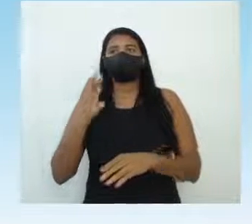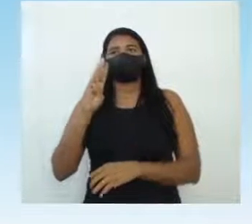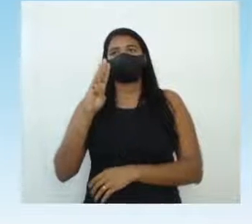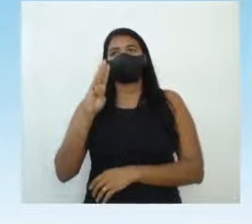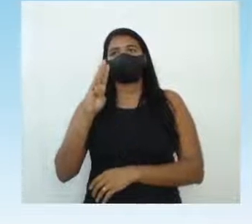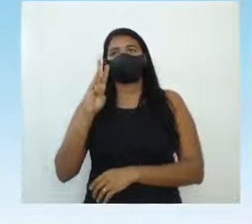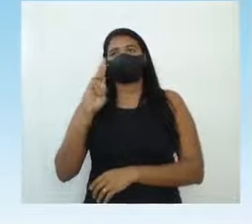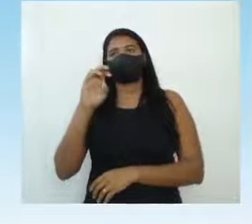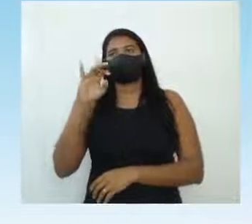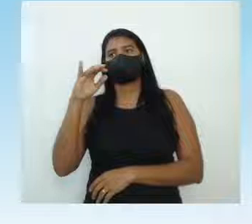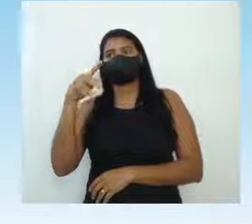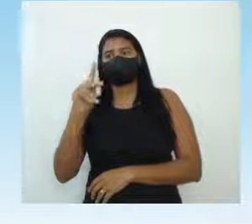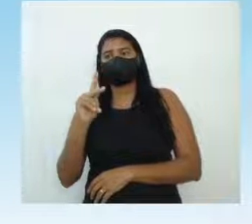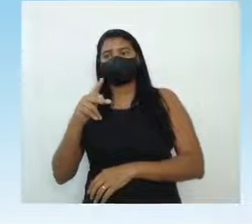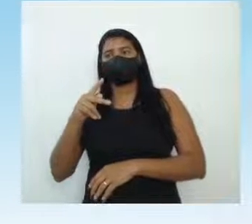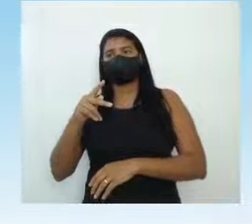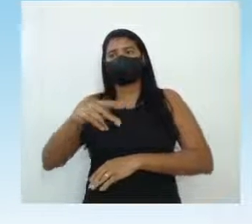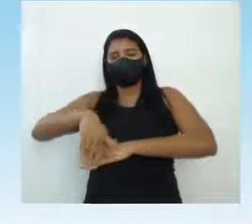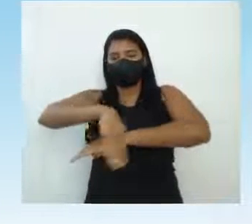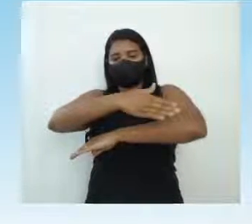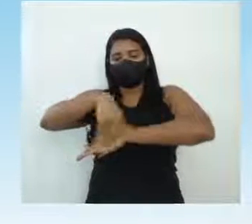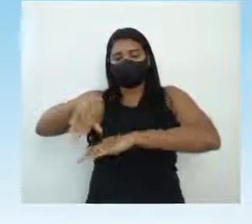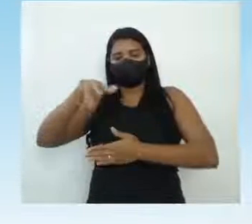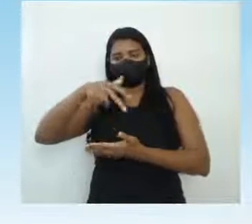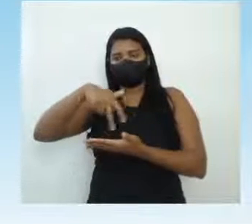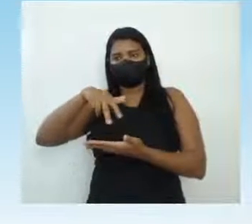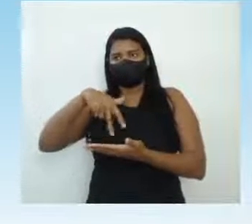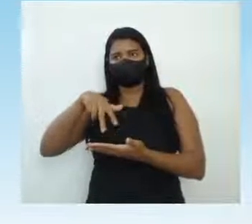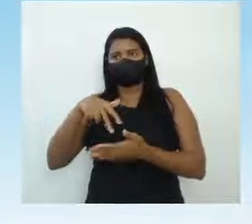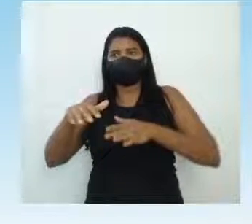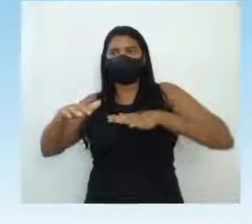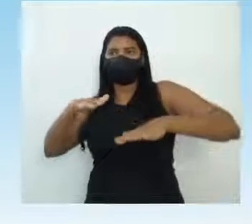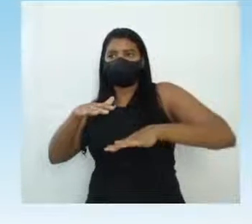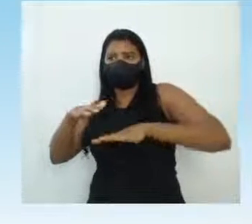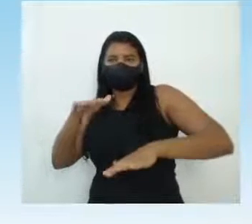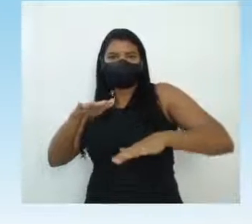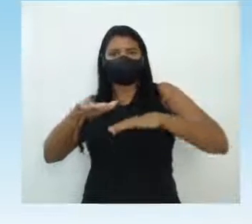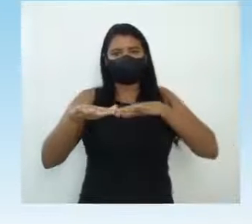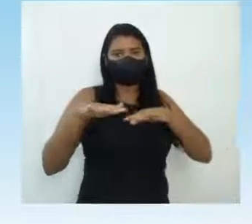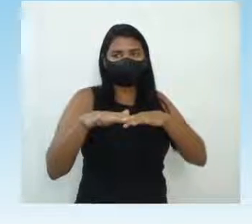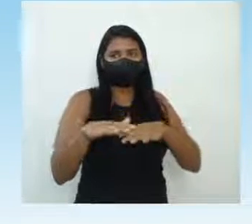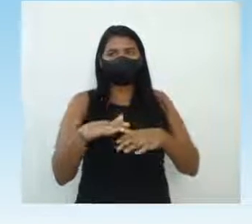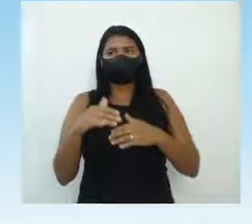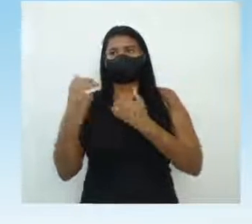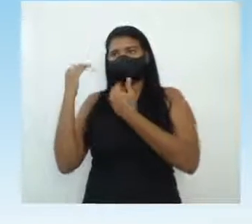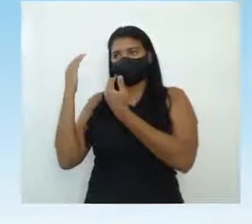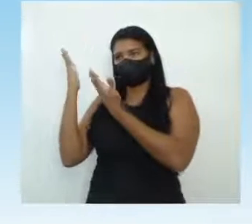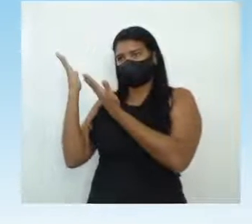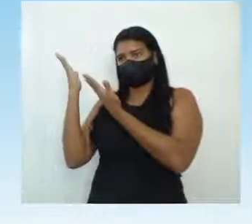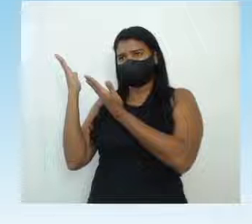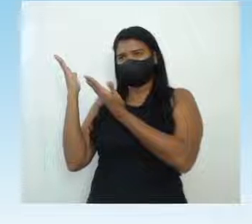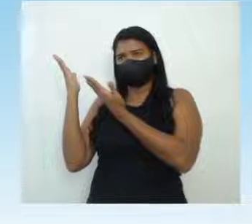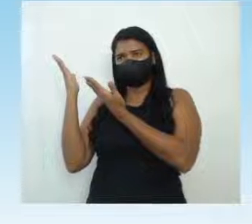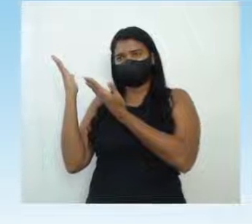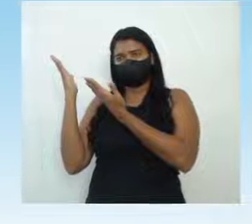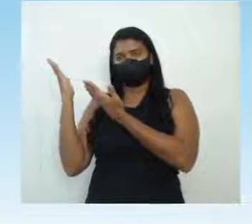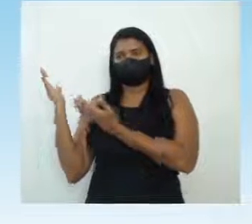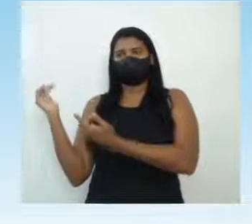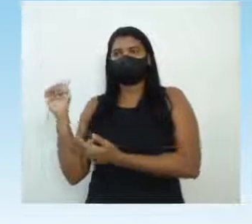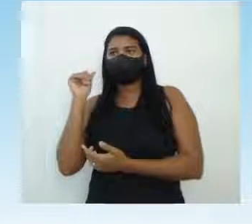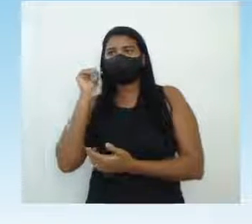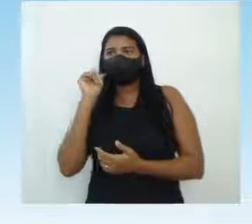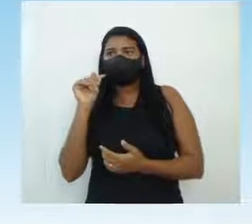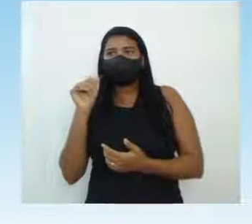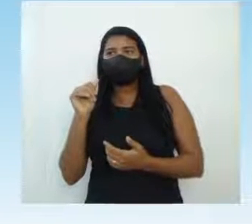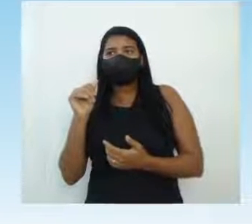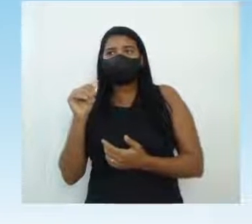que é a dança de rua, que faz parte do movimento hip hop, né? E aí essa jovem está apoiada com um